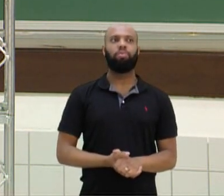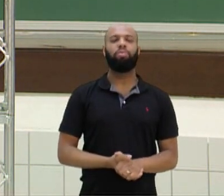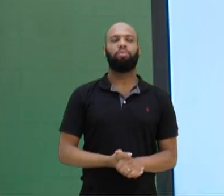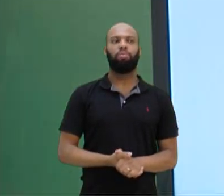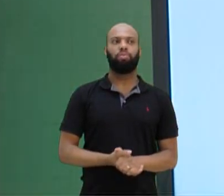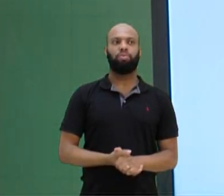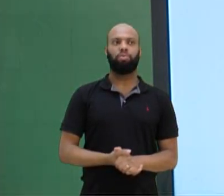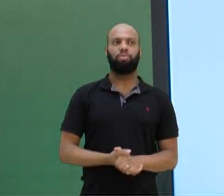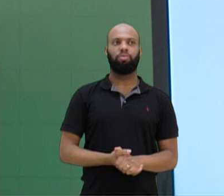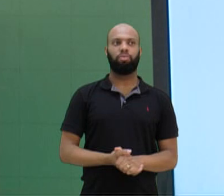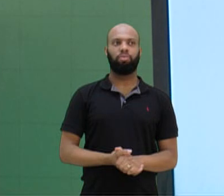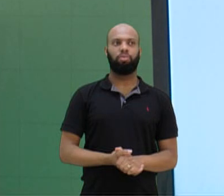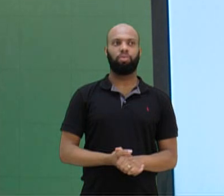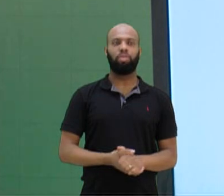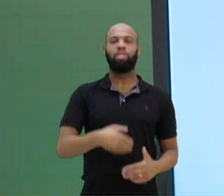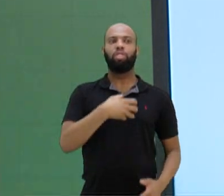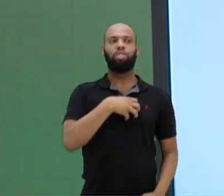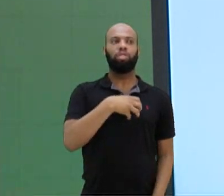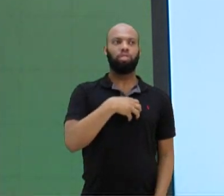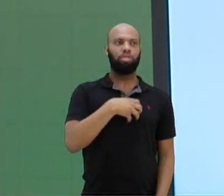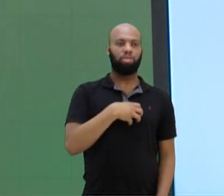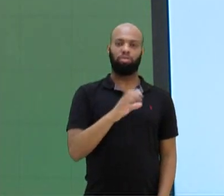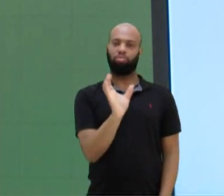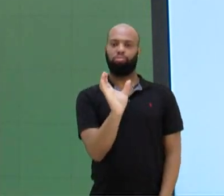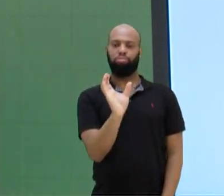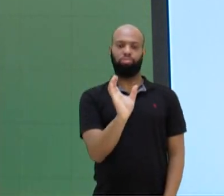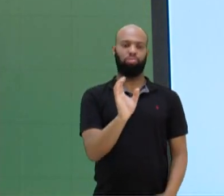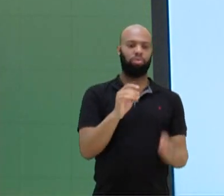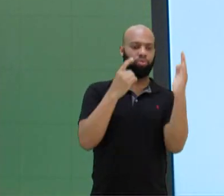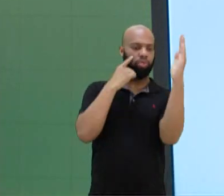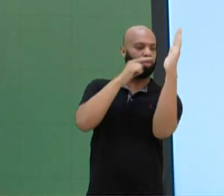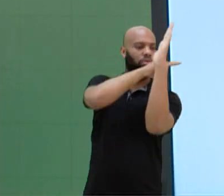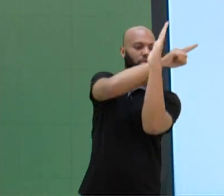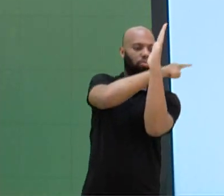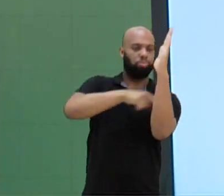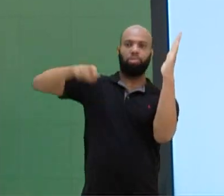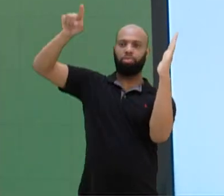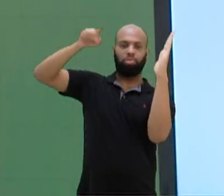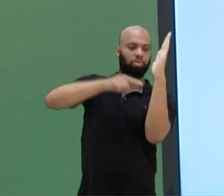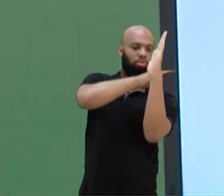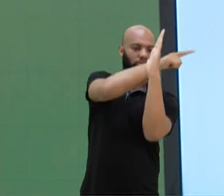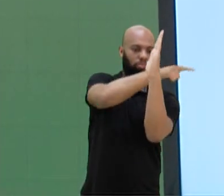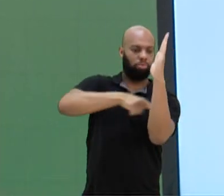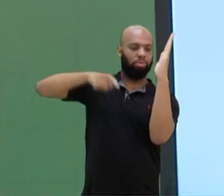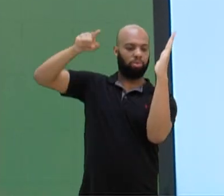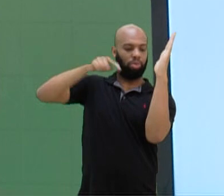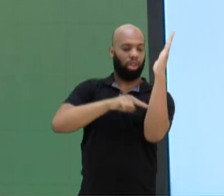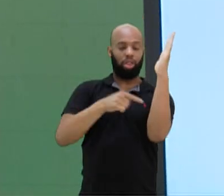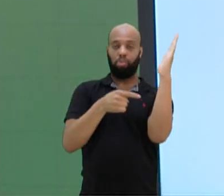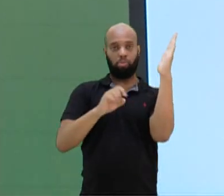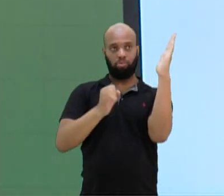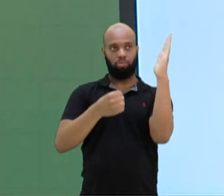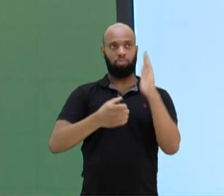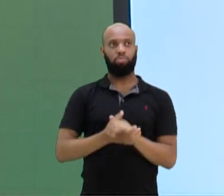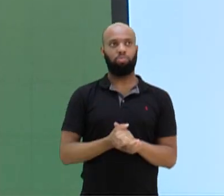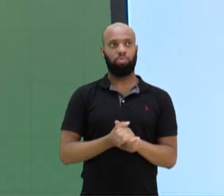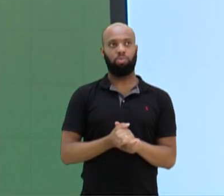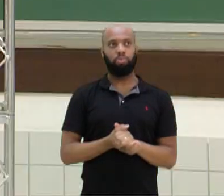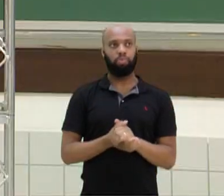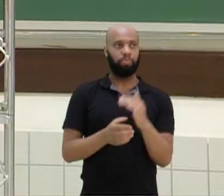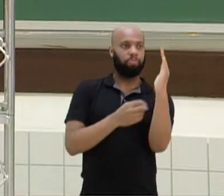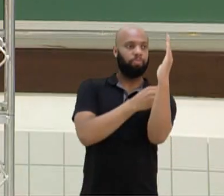Vértice da parábola, 0 e menos 8. 0 para x, não é um ponto, hein? Coordenada, 0